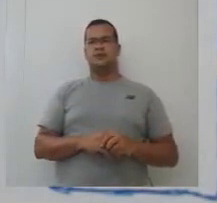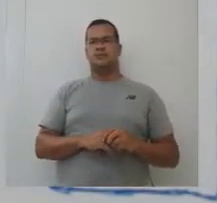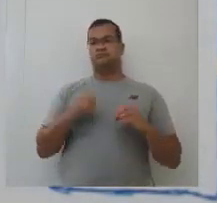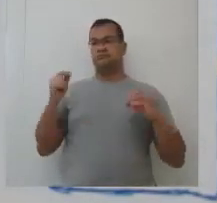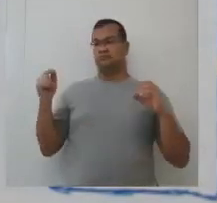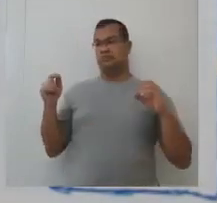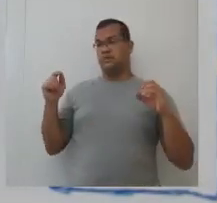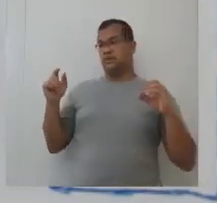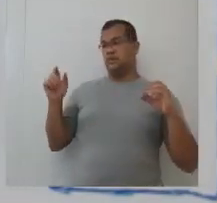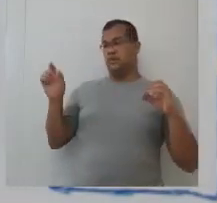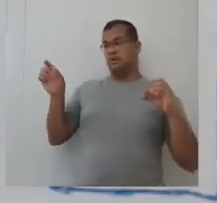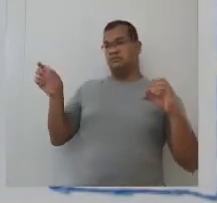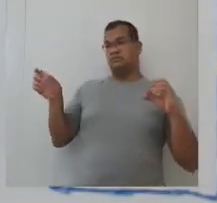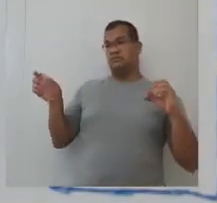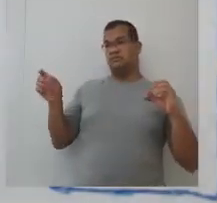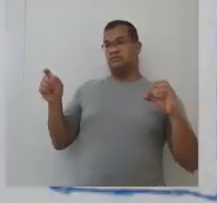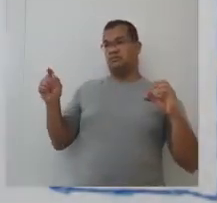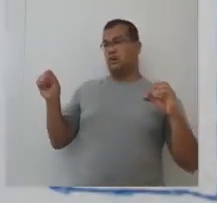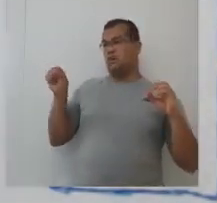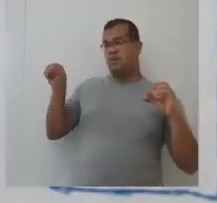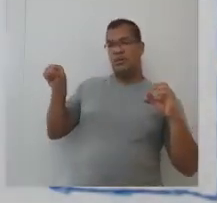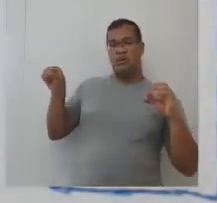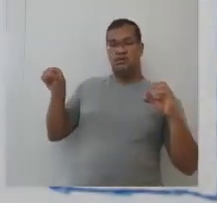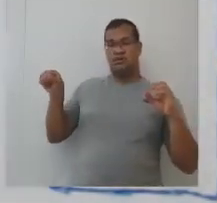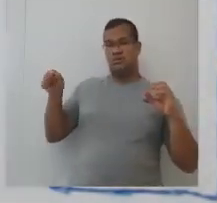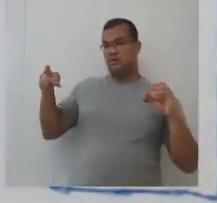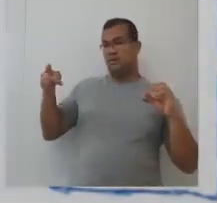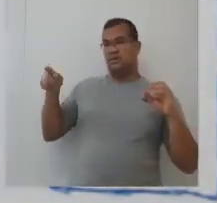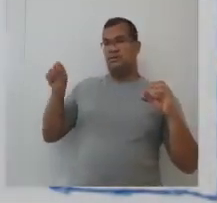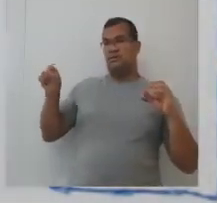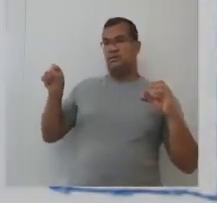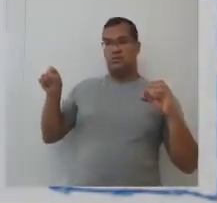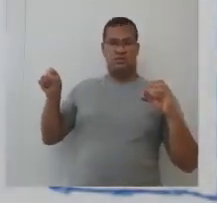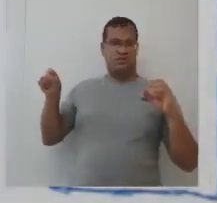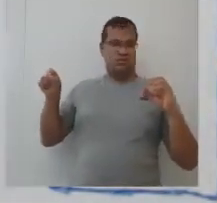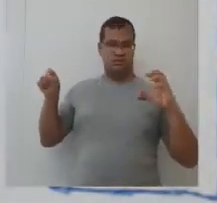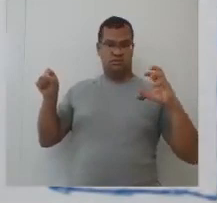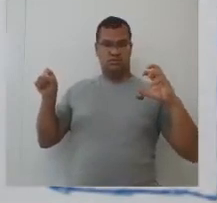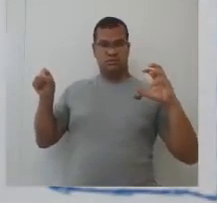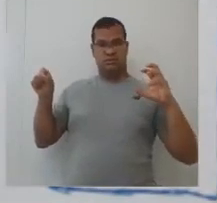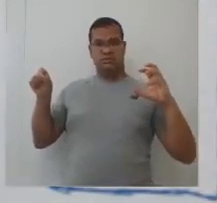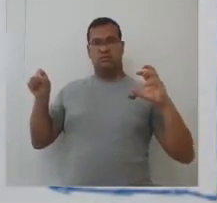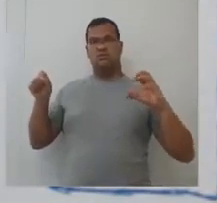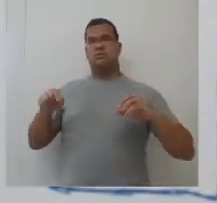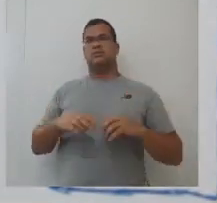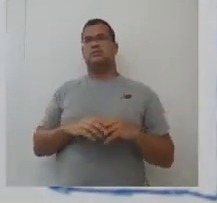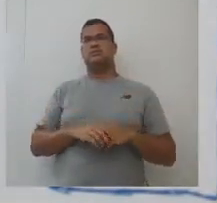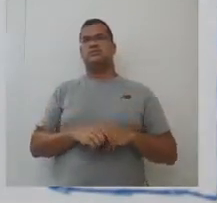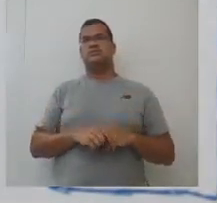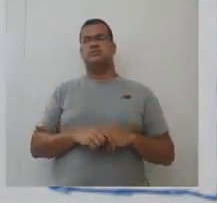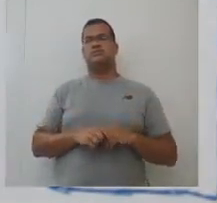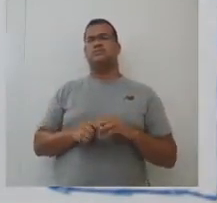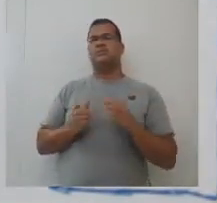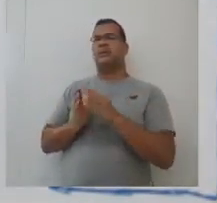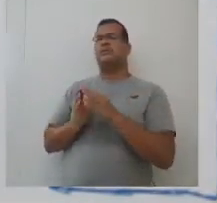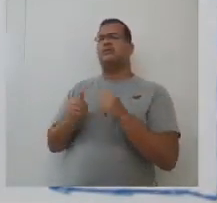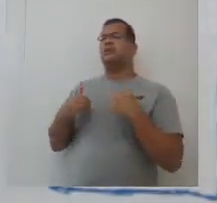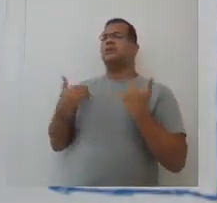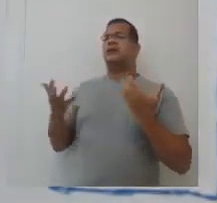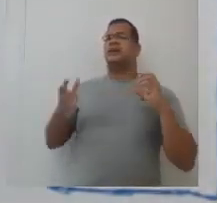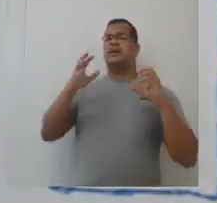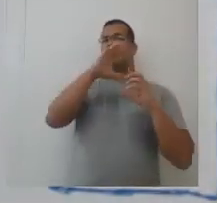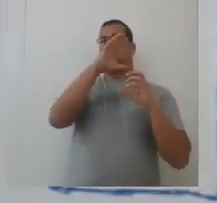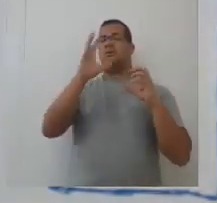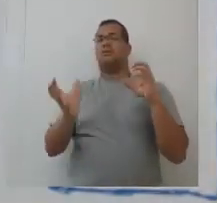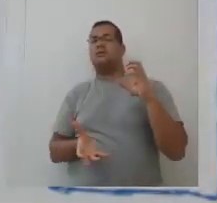carga, eu coloque um ponto aqui, P, que nem carga tem, apenas um ponto. E te peço, cadê o campo